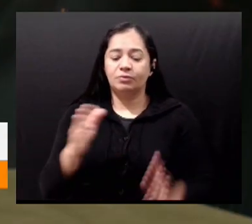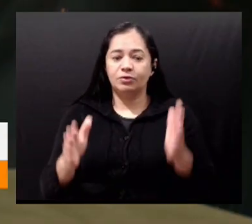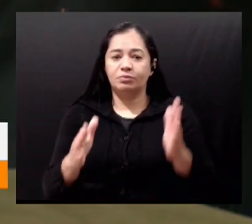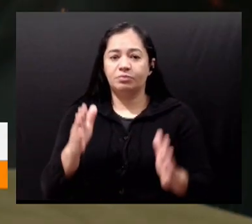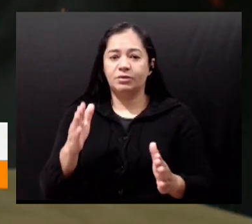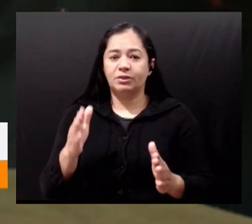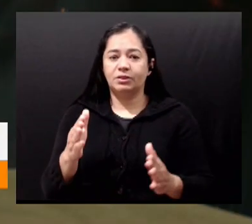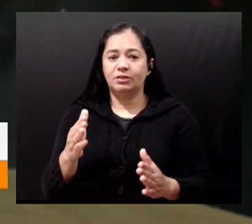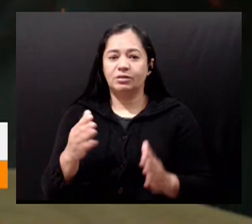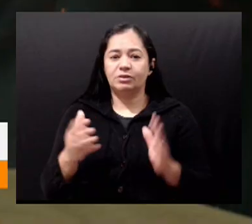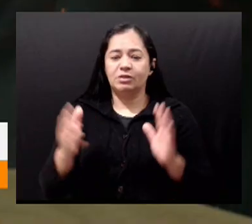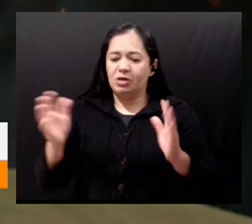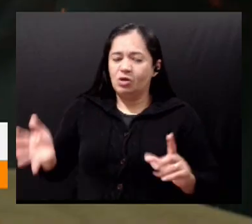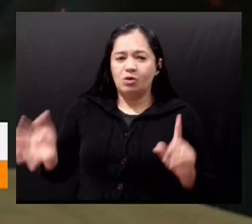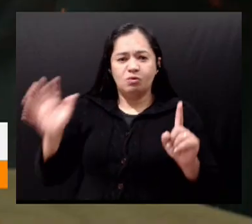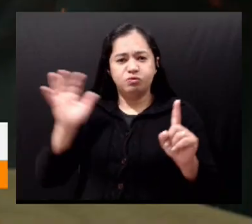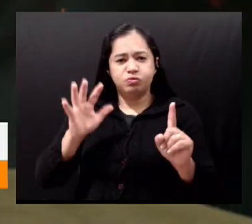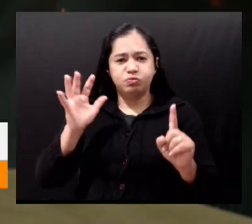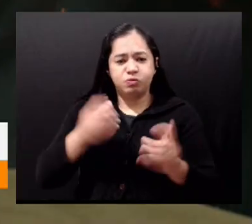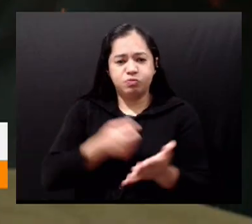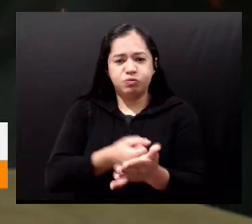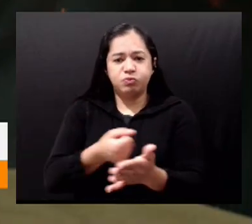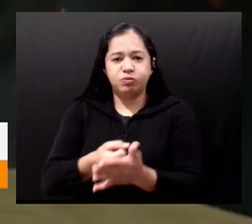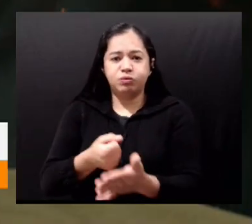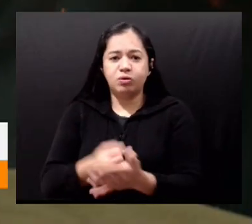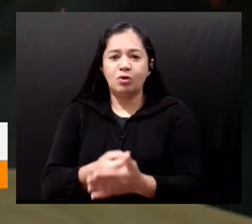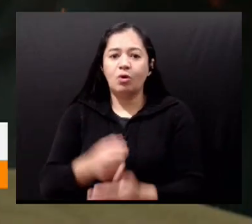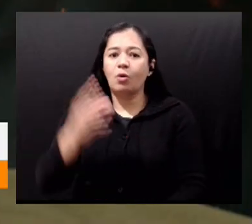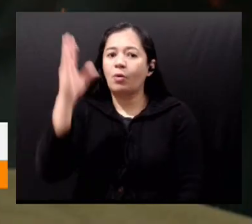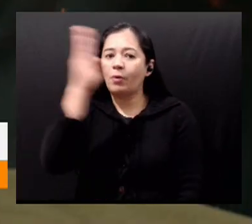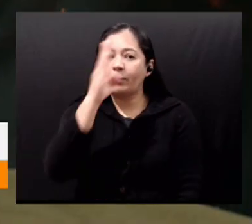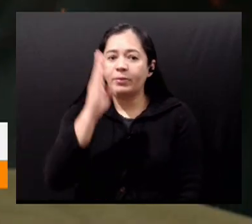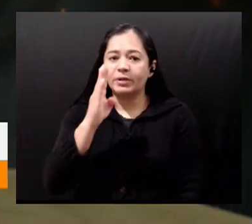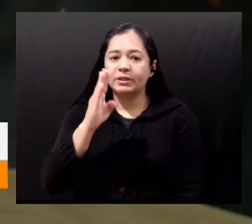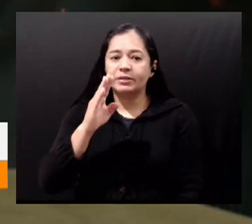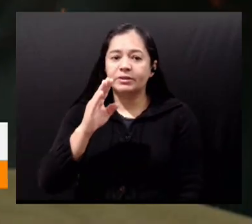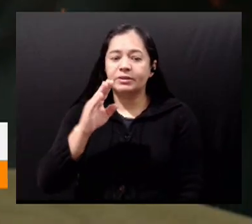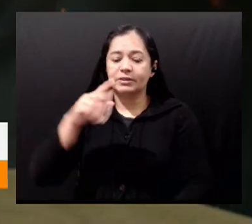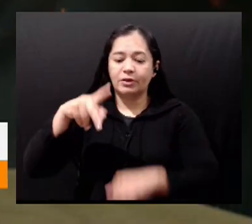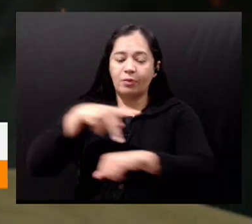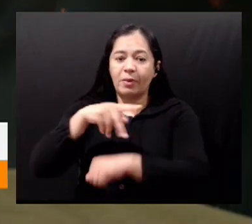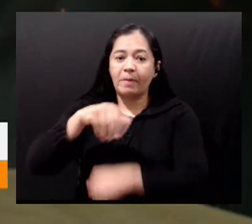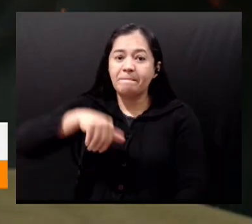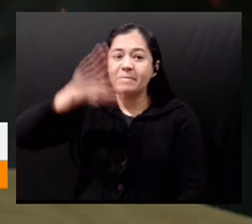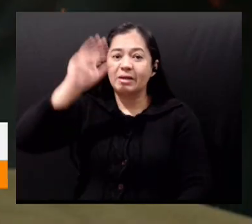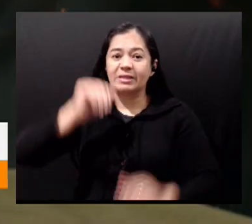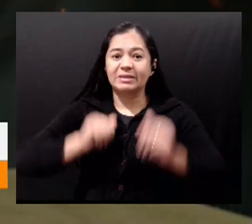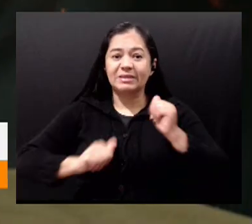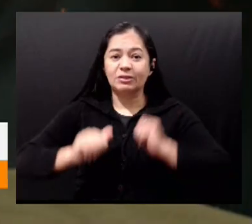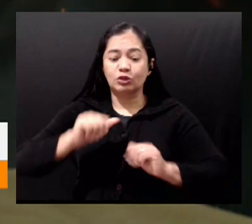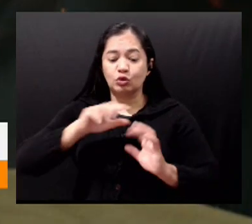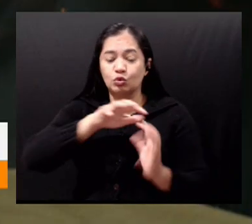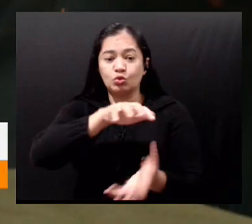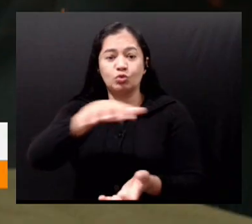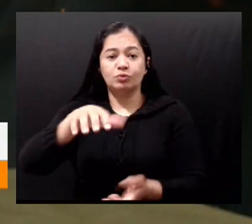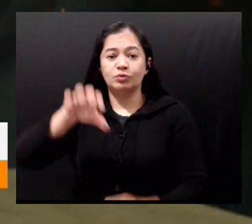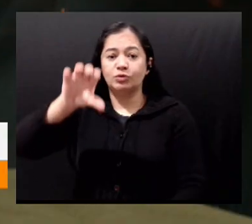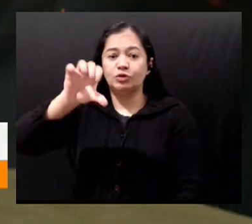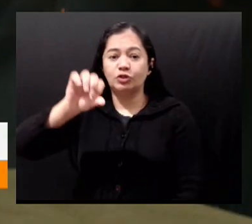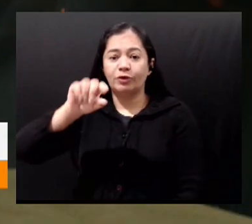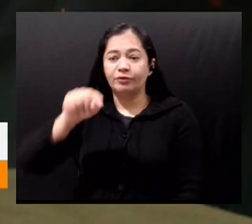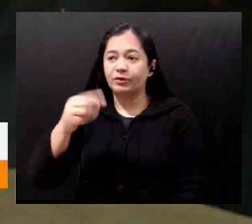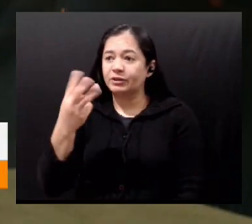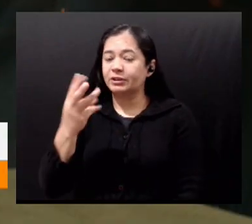cobranças. Olha esse dado, gente. O Brasil é o país mais ansioso do mundo, com 9,3% da população afetada, segundo